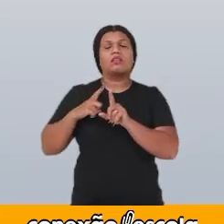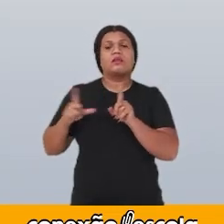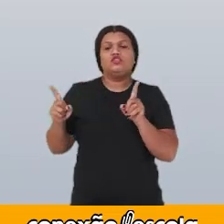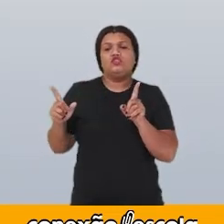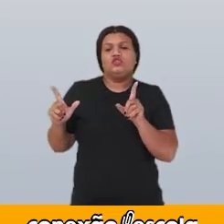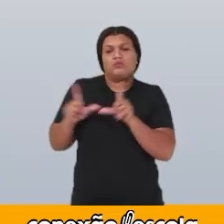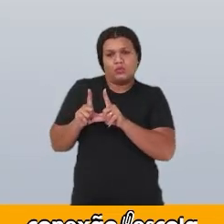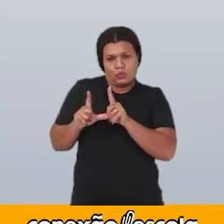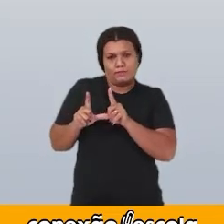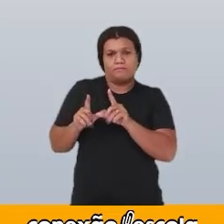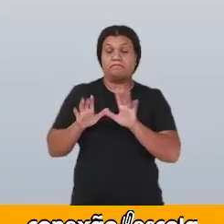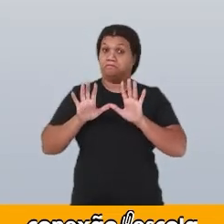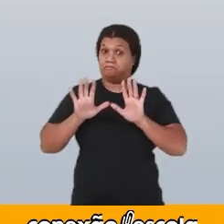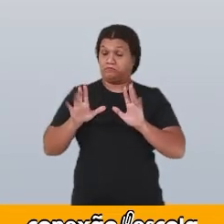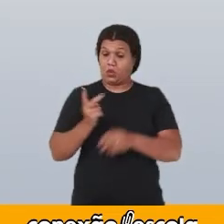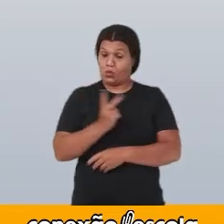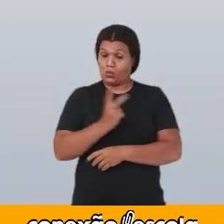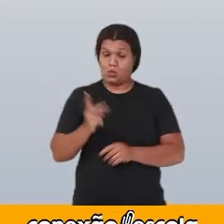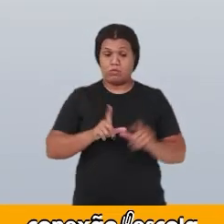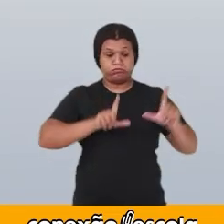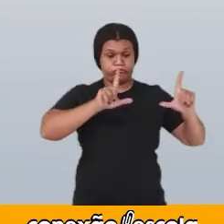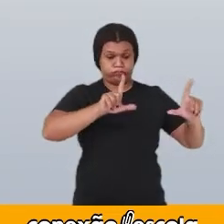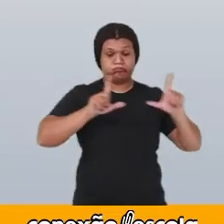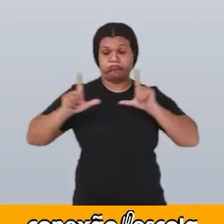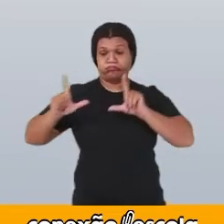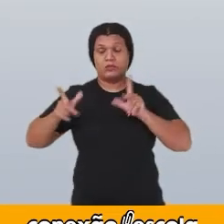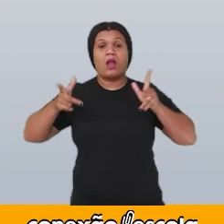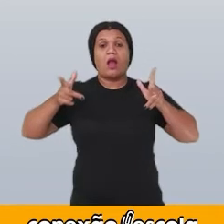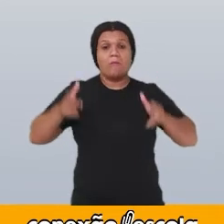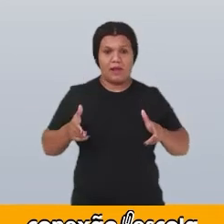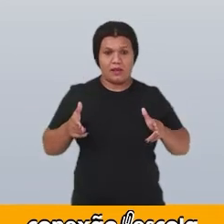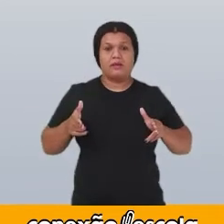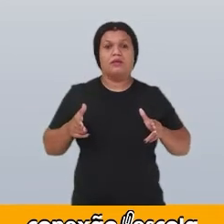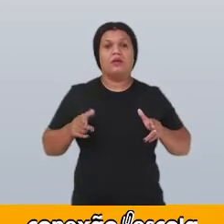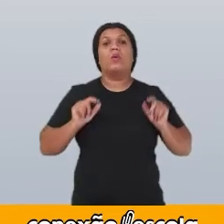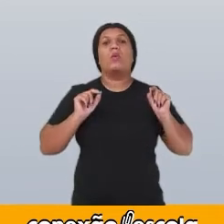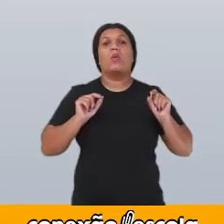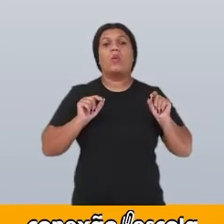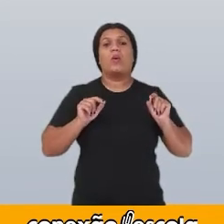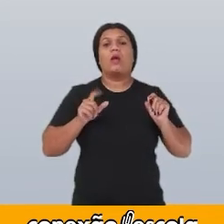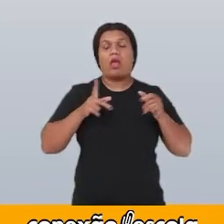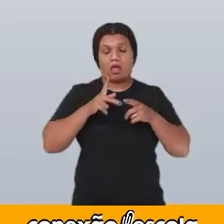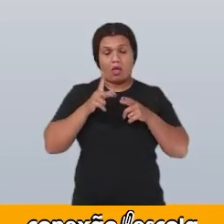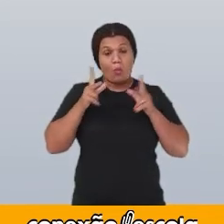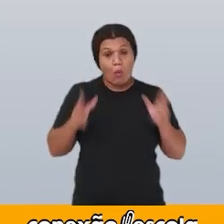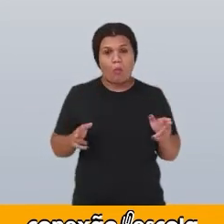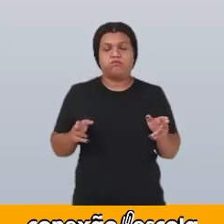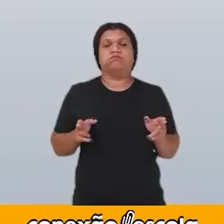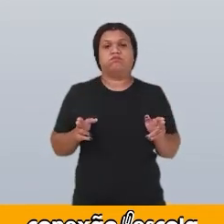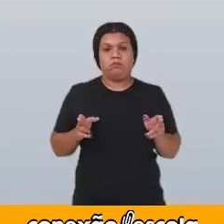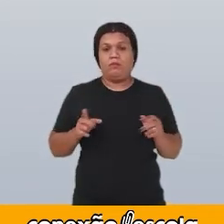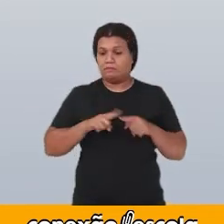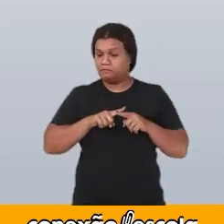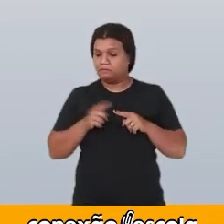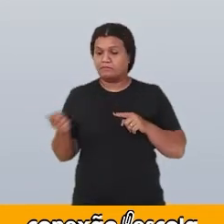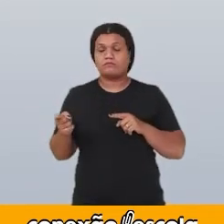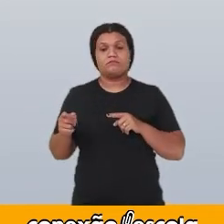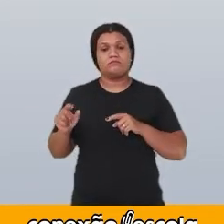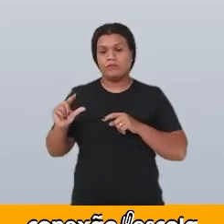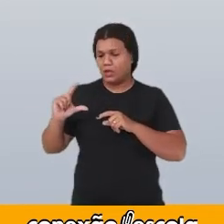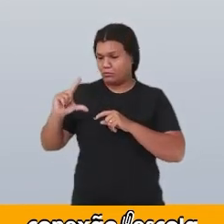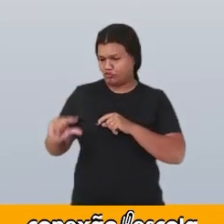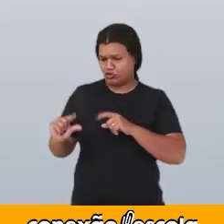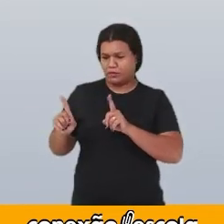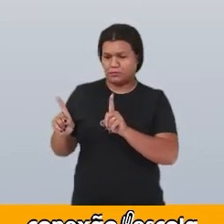redução. Se as duas têm o mesmo tamanho, eu chamo de geometricamente iguais. E se eu pego uma